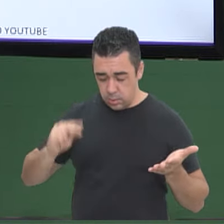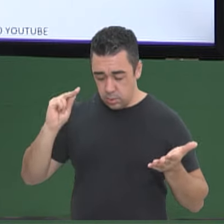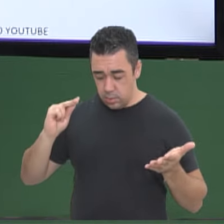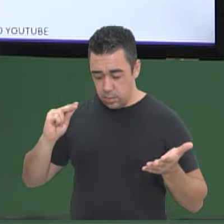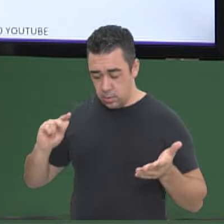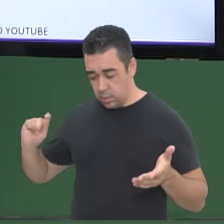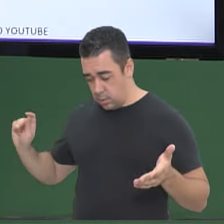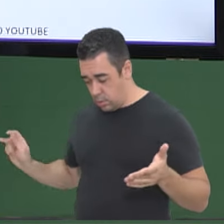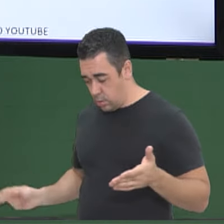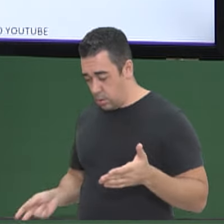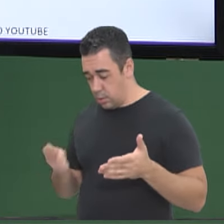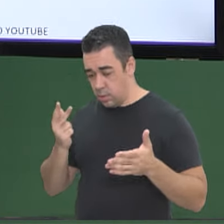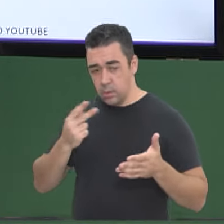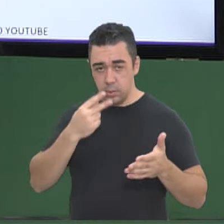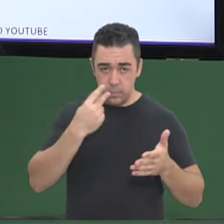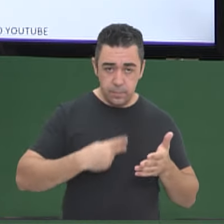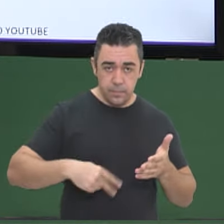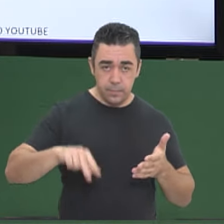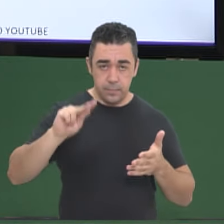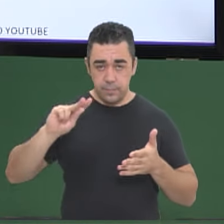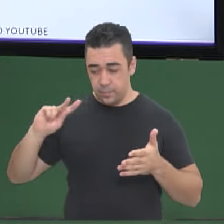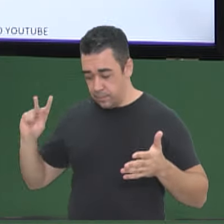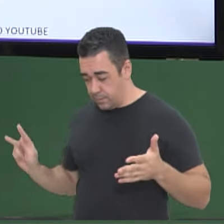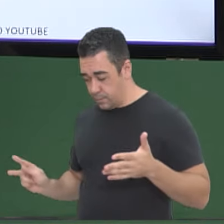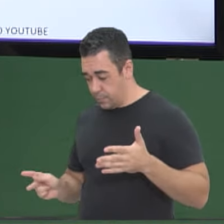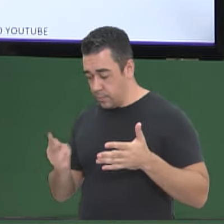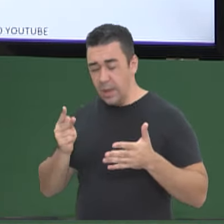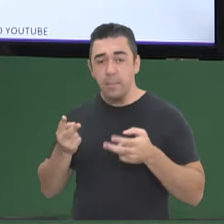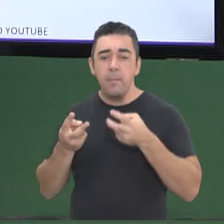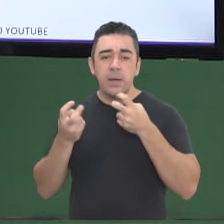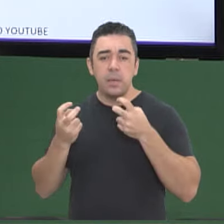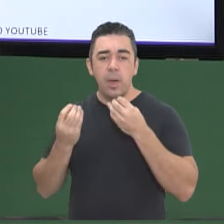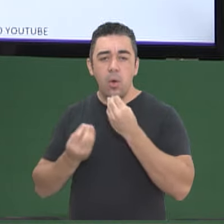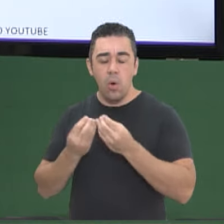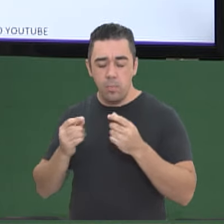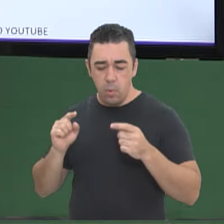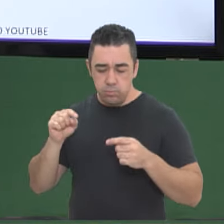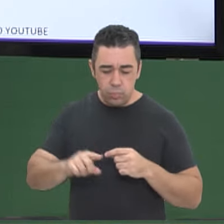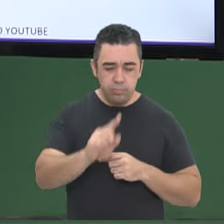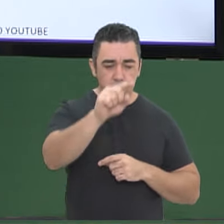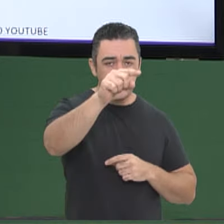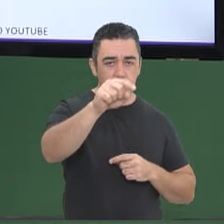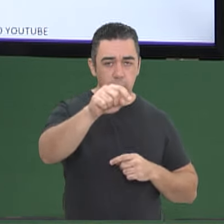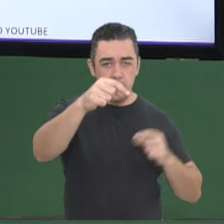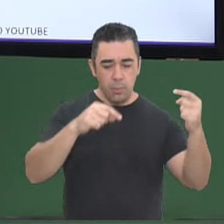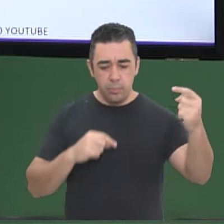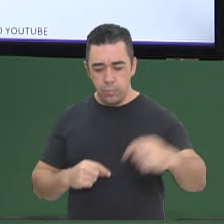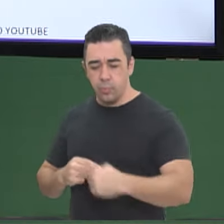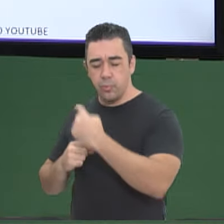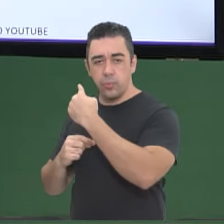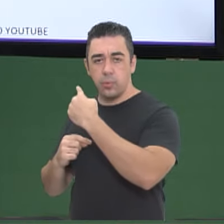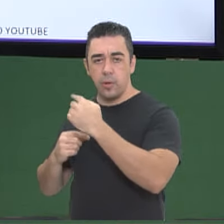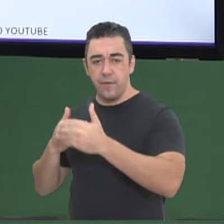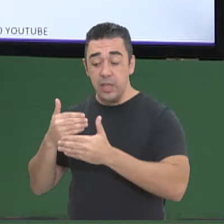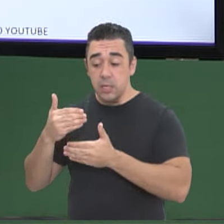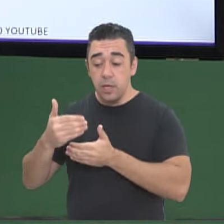uma caneta, até conseguir perceber o tempo da bola, ir se desenvolvendo e depois passa por